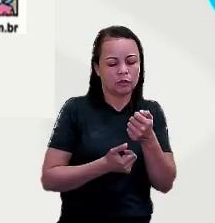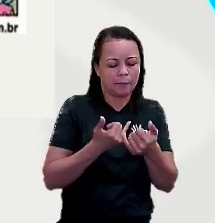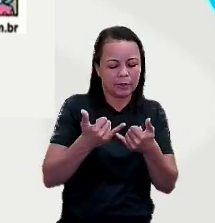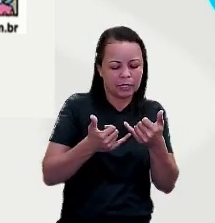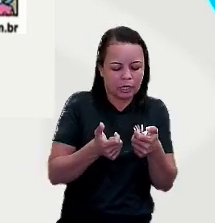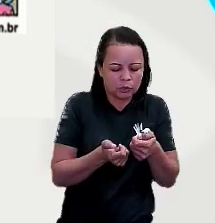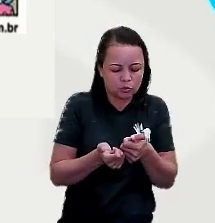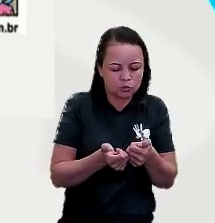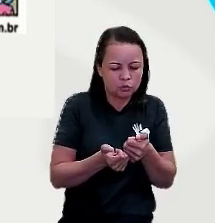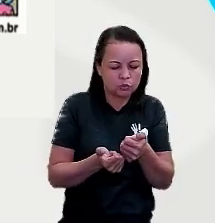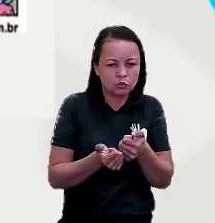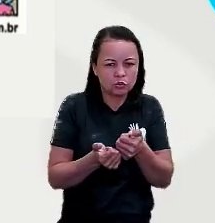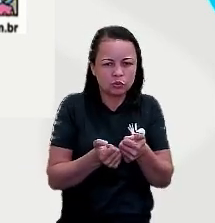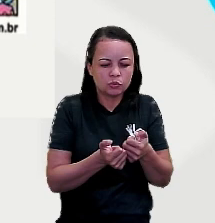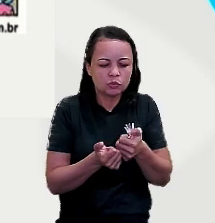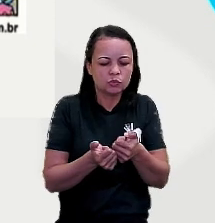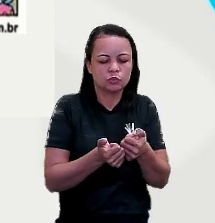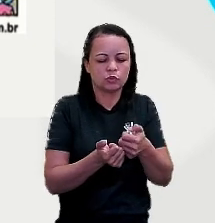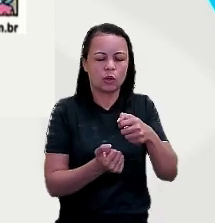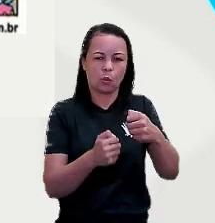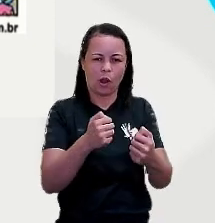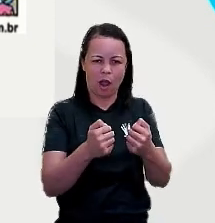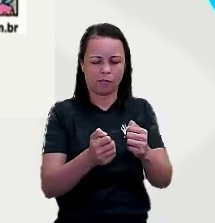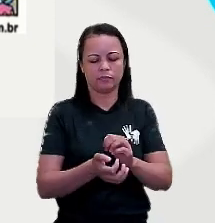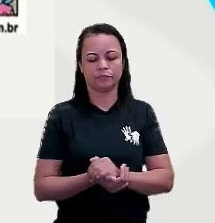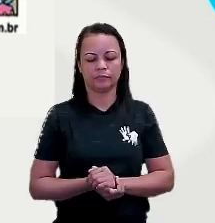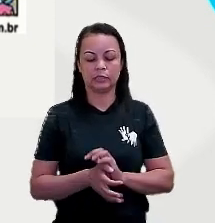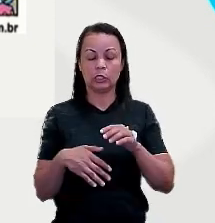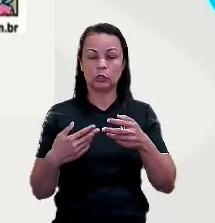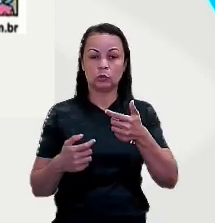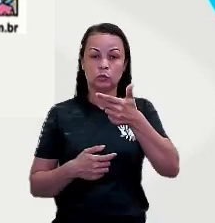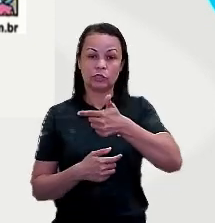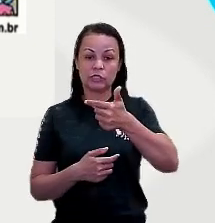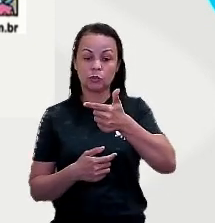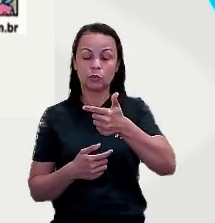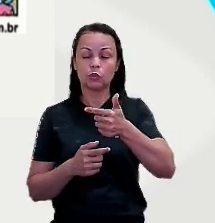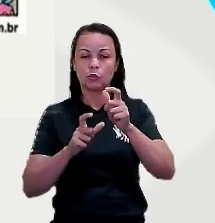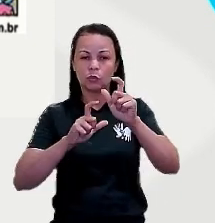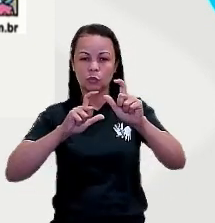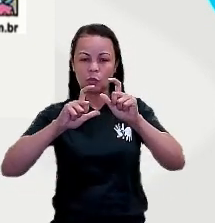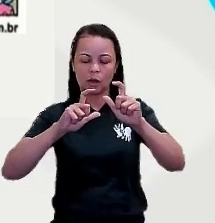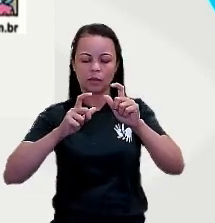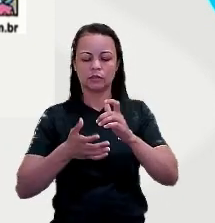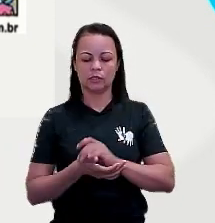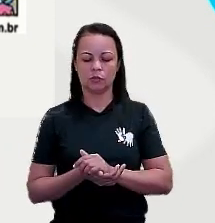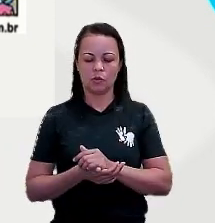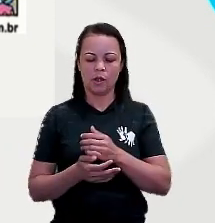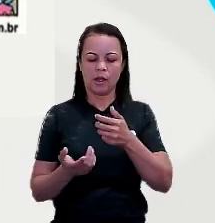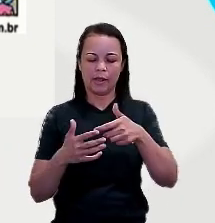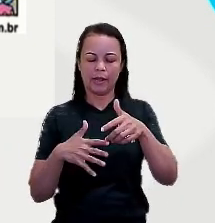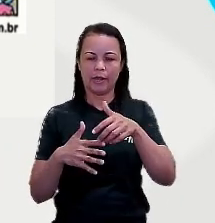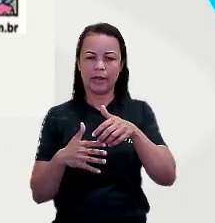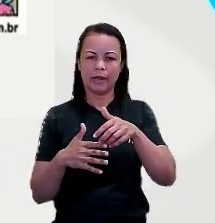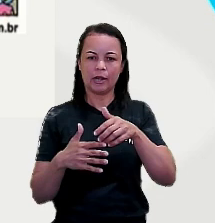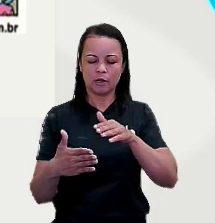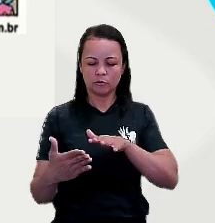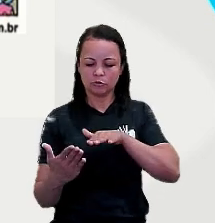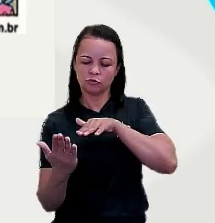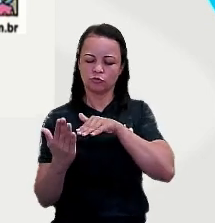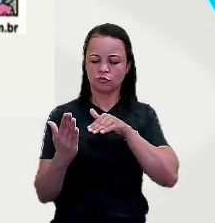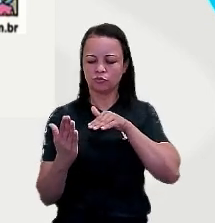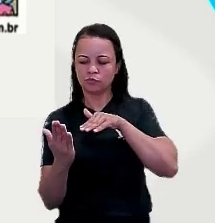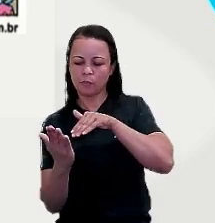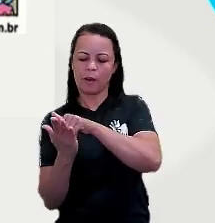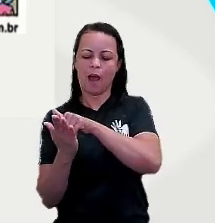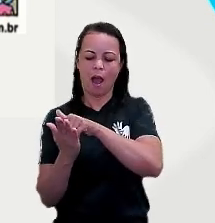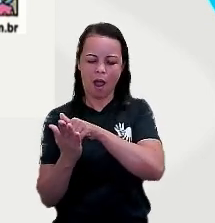com seu carro. Quando, de repente, no segundo quadrinho, ele esbarra em outros carros